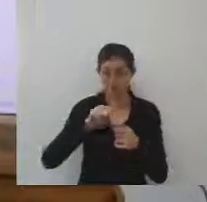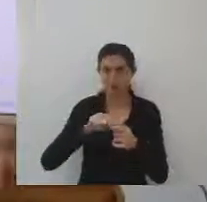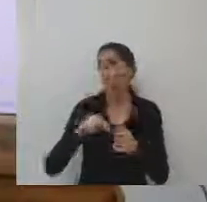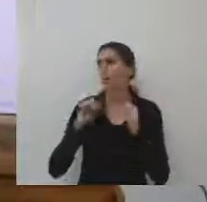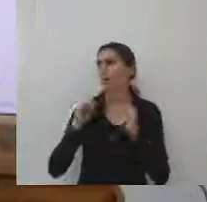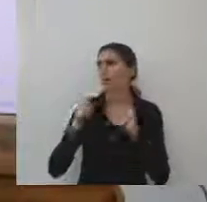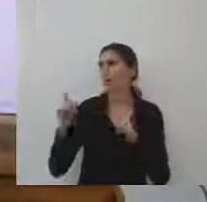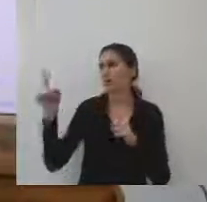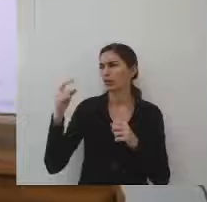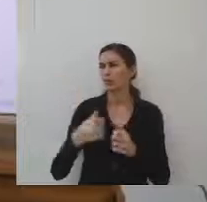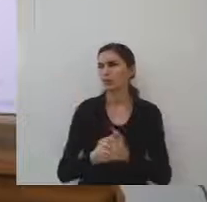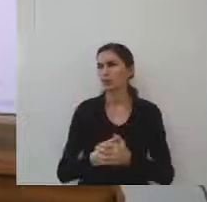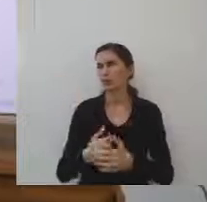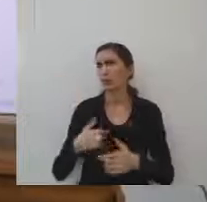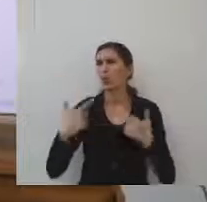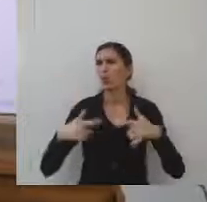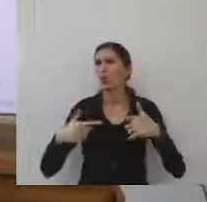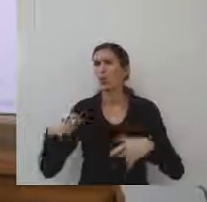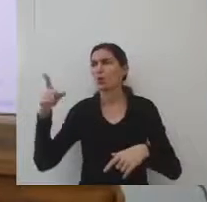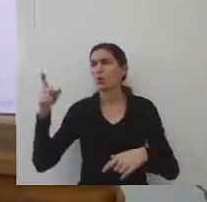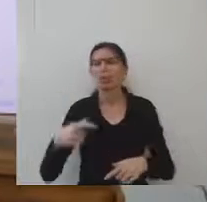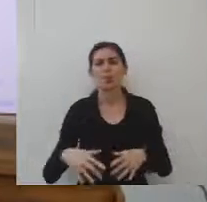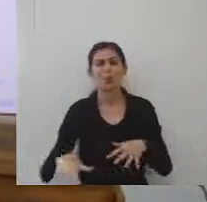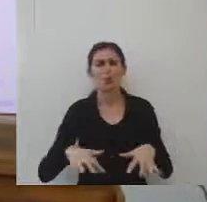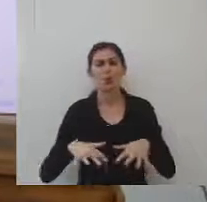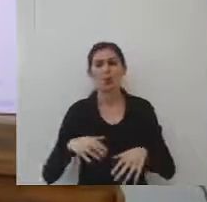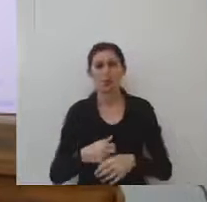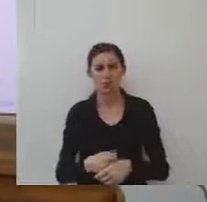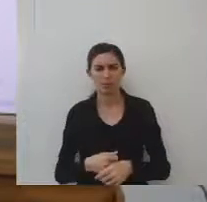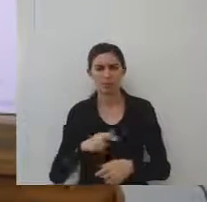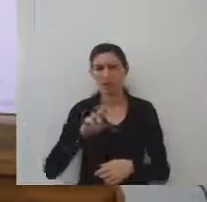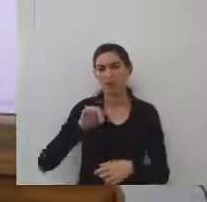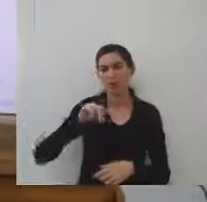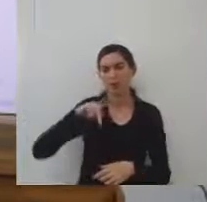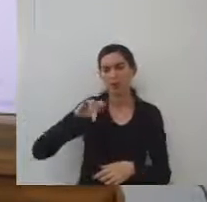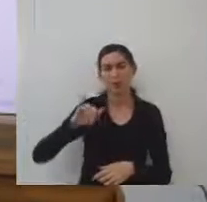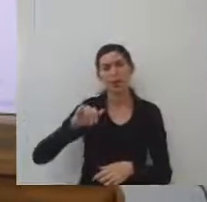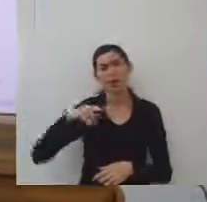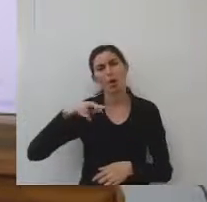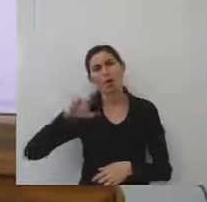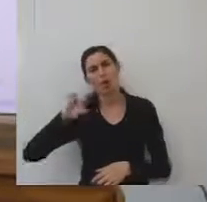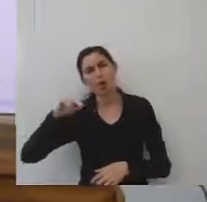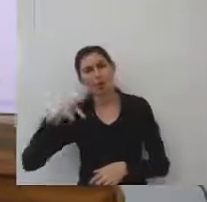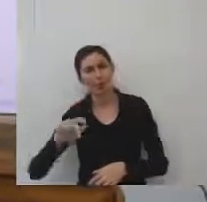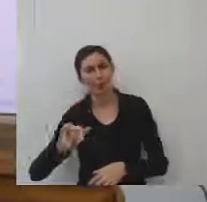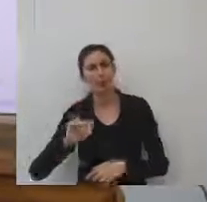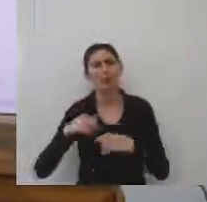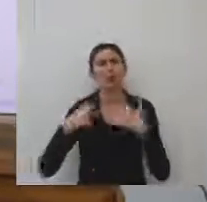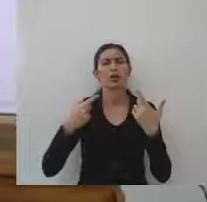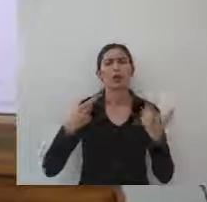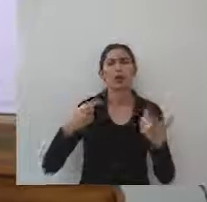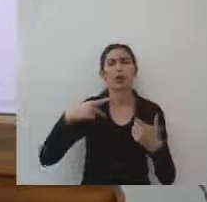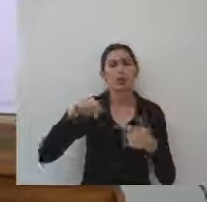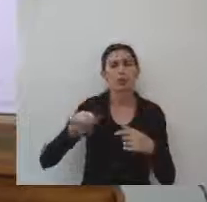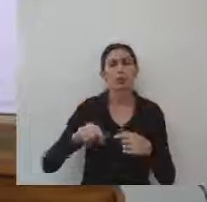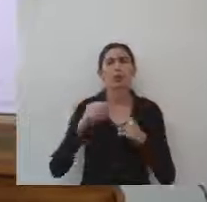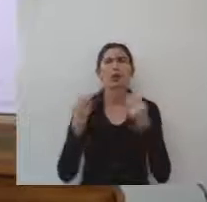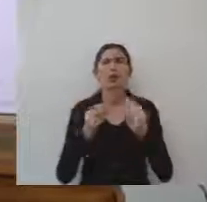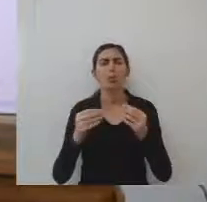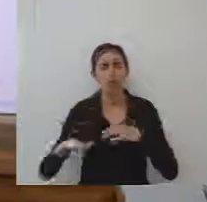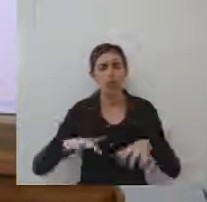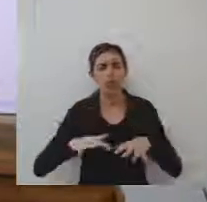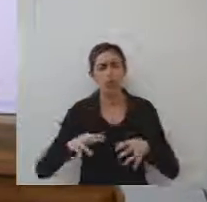você pode associar. Onde é que esse movimento ele está? Ele está no hip hop? Sim, mas ele também é um movimento